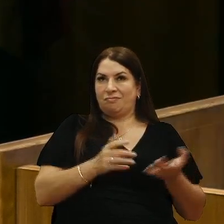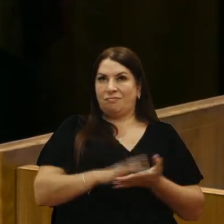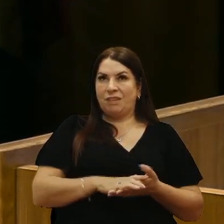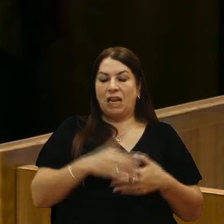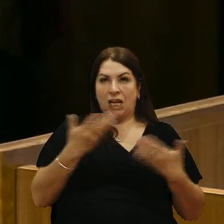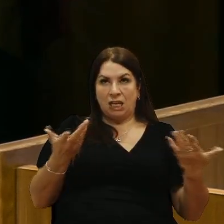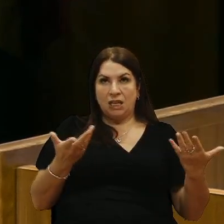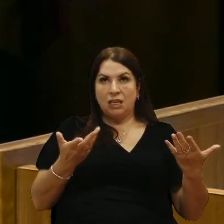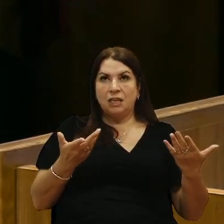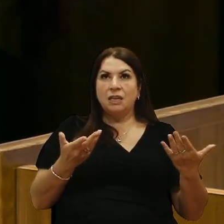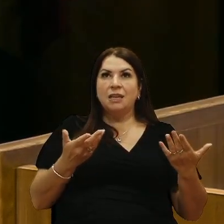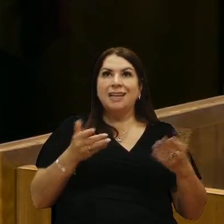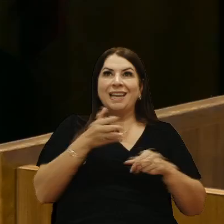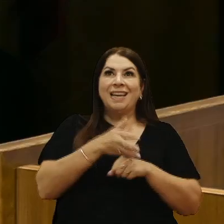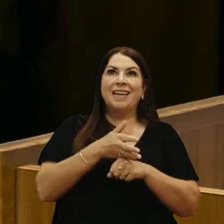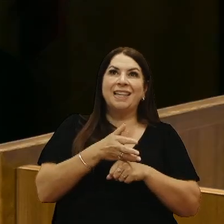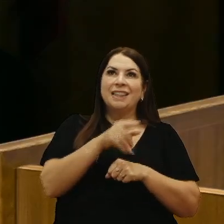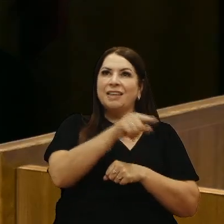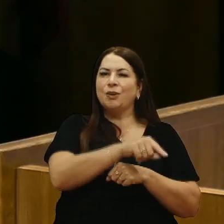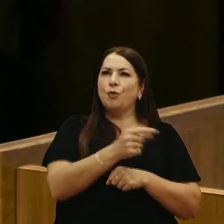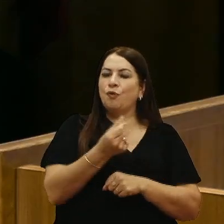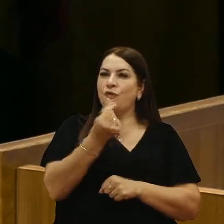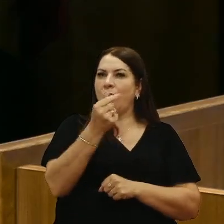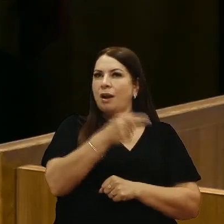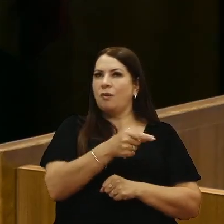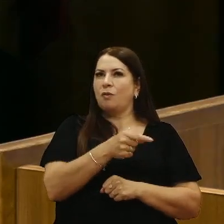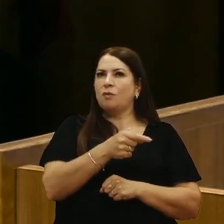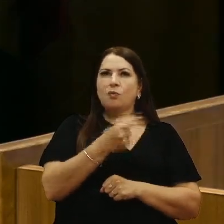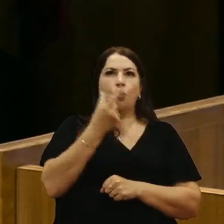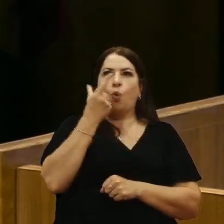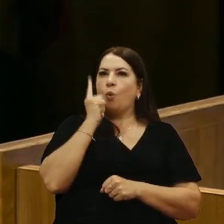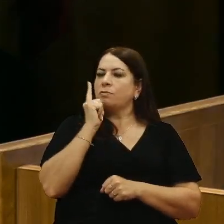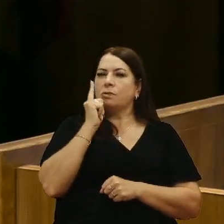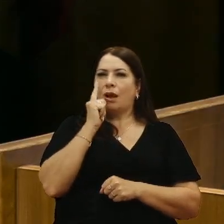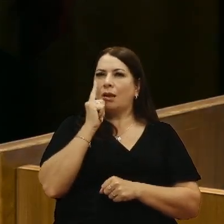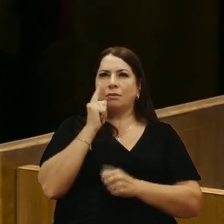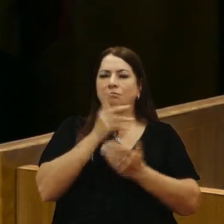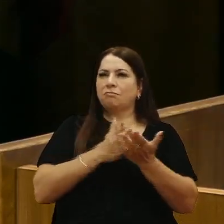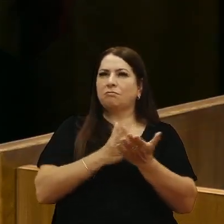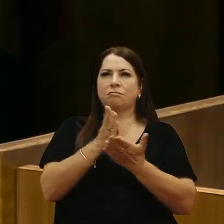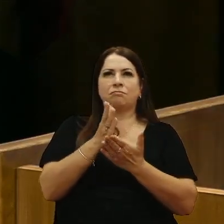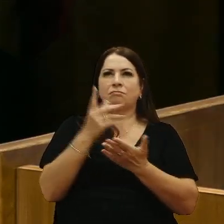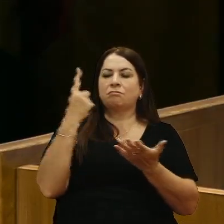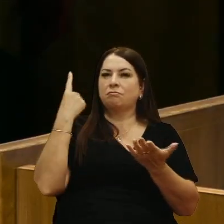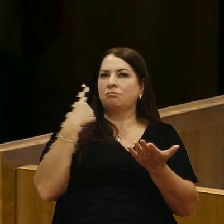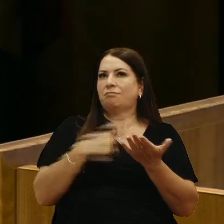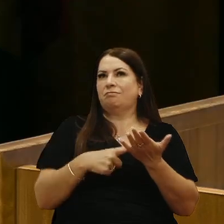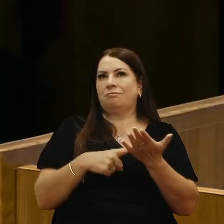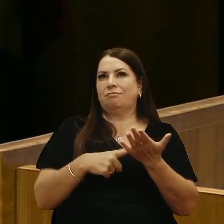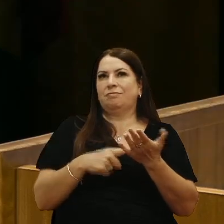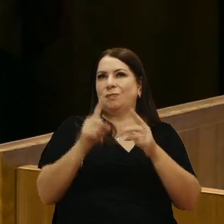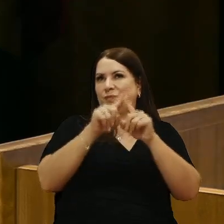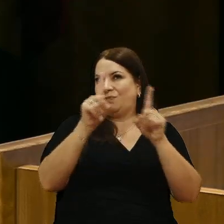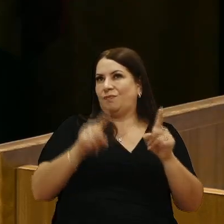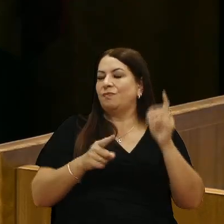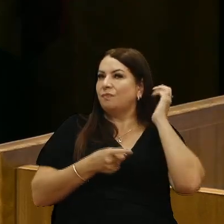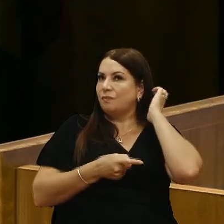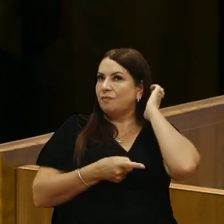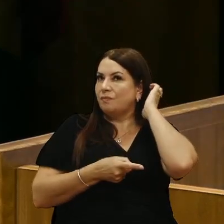Aí entra e com aquele valor não consegue cumprir com os seus compromissos com os funcionários.